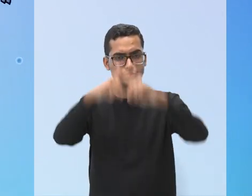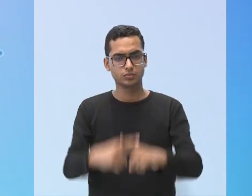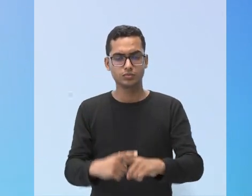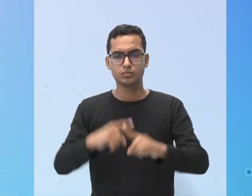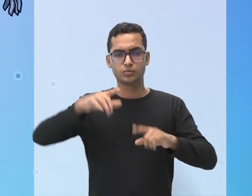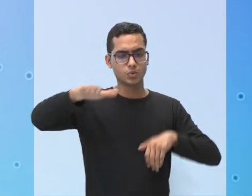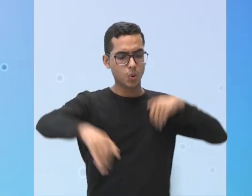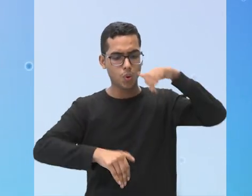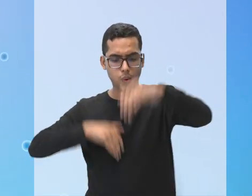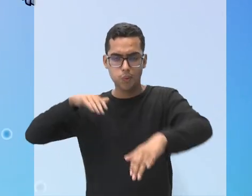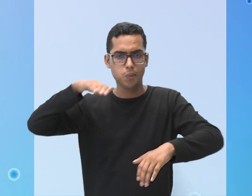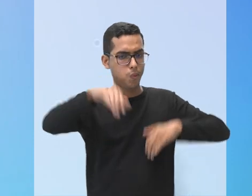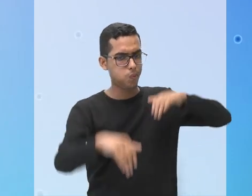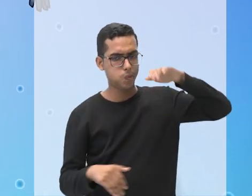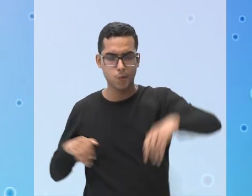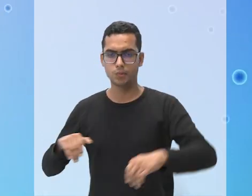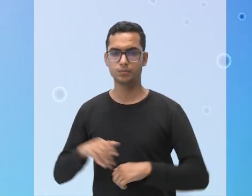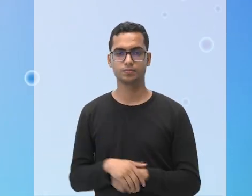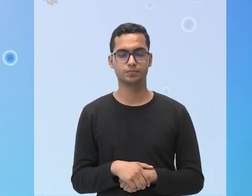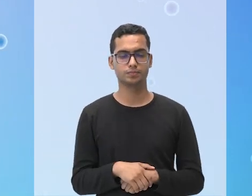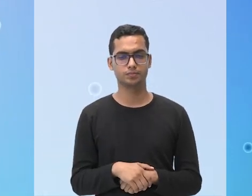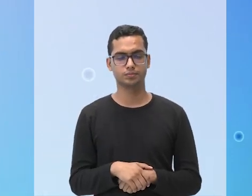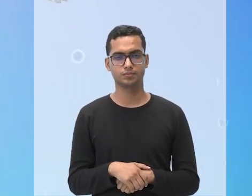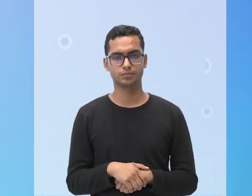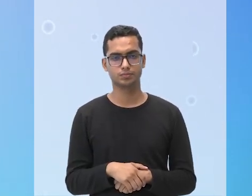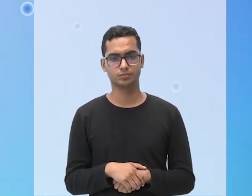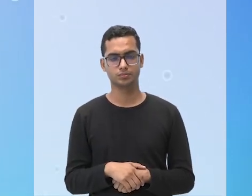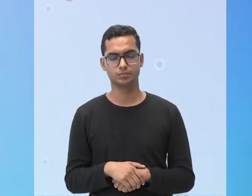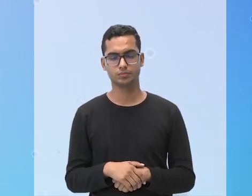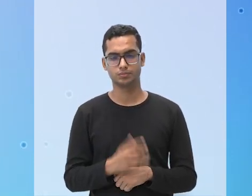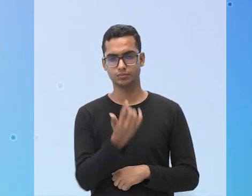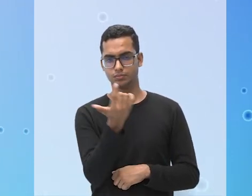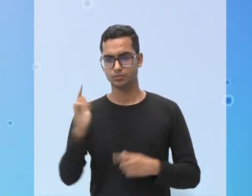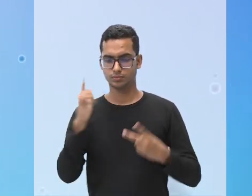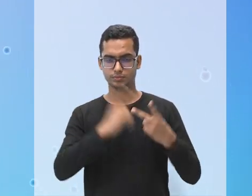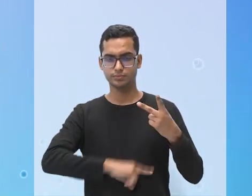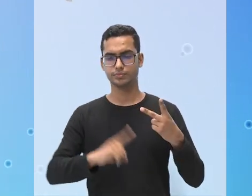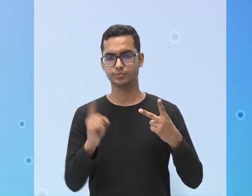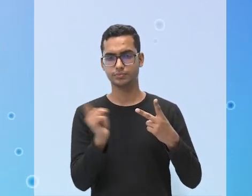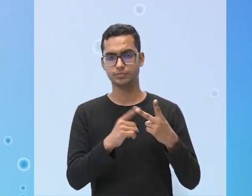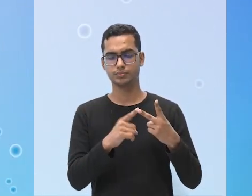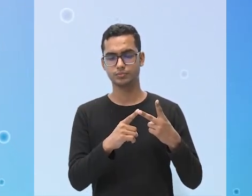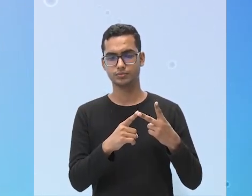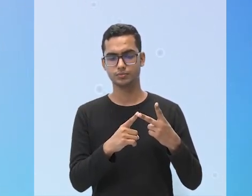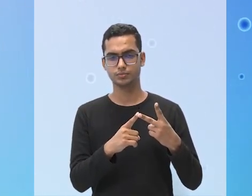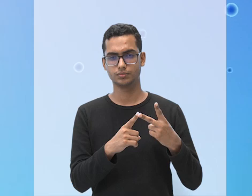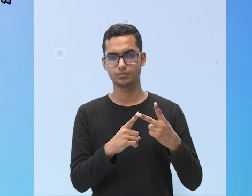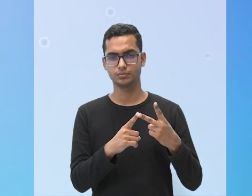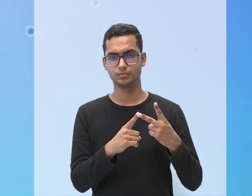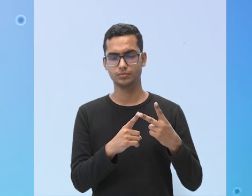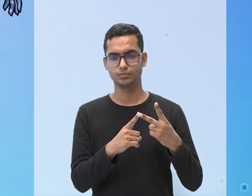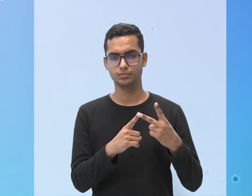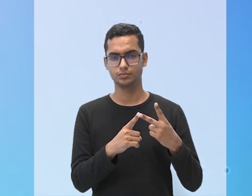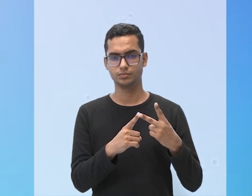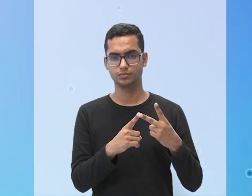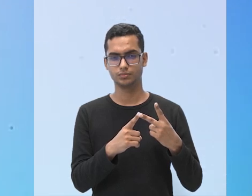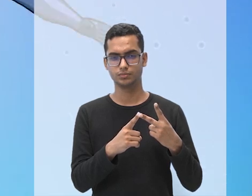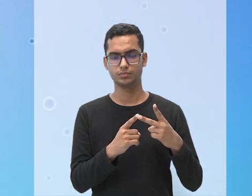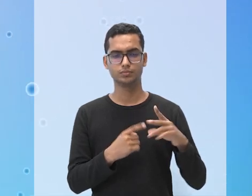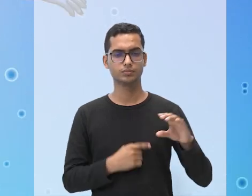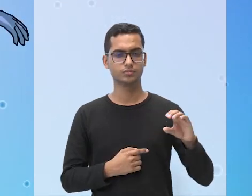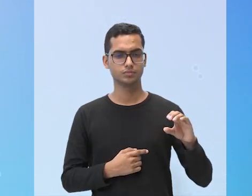aí. É o nado mais rápido que existe. Tanto é que quando o nadador ele pode escolher um dos nados, né,